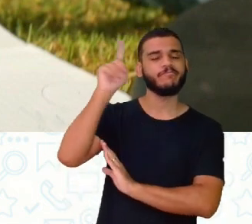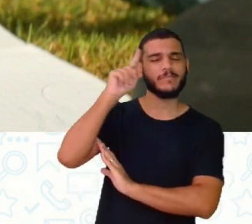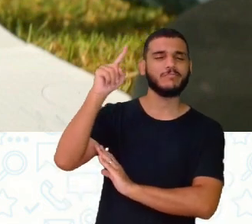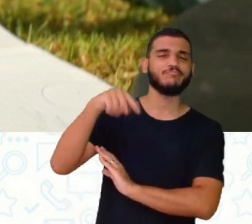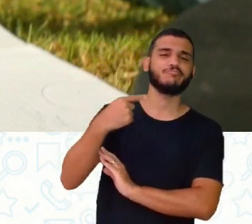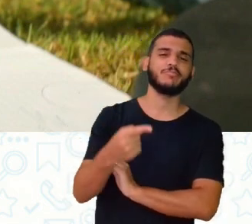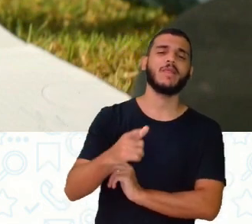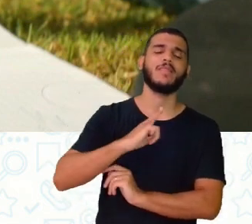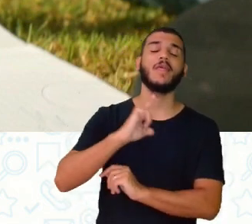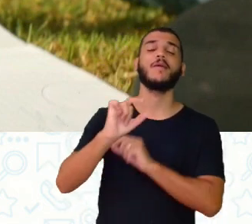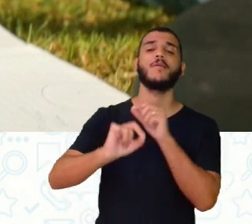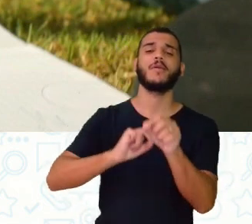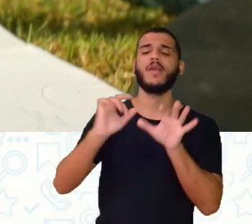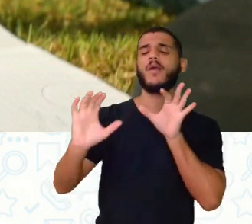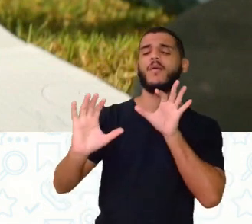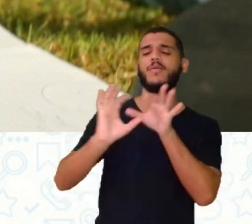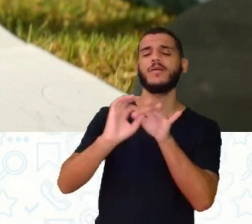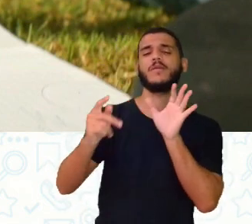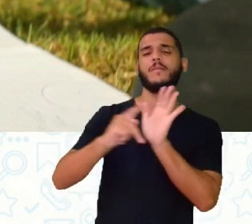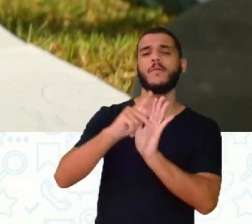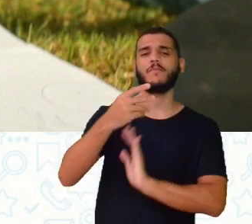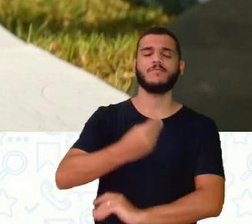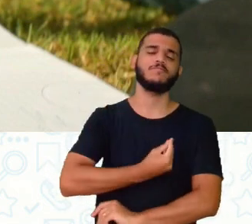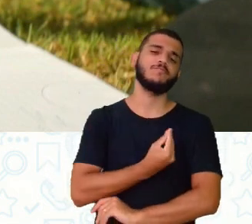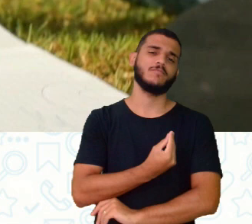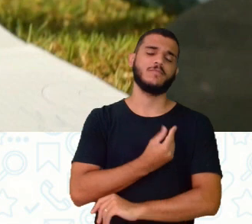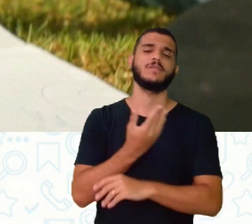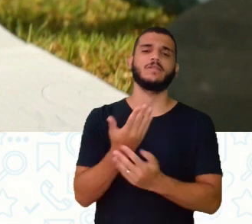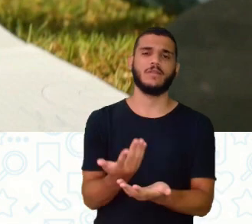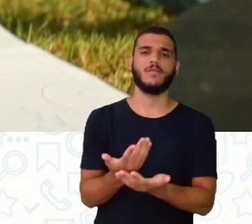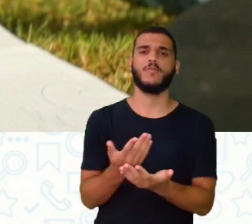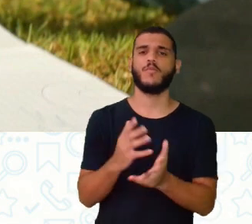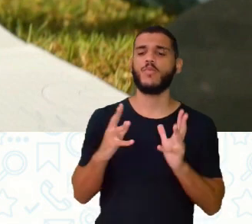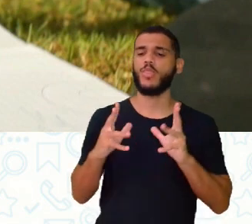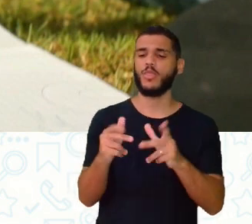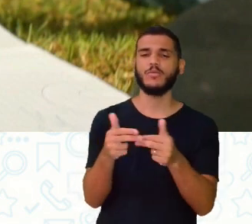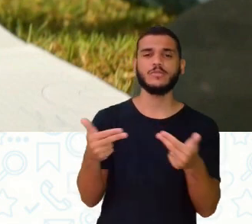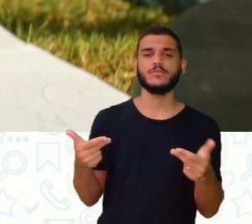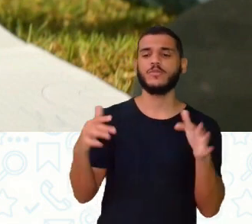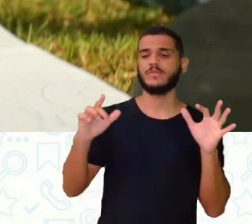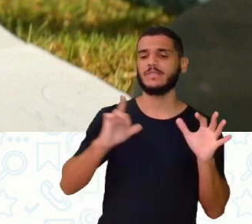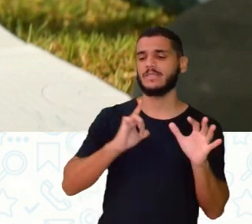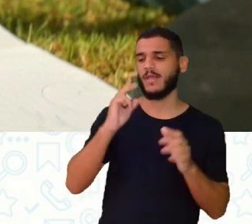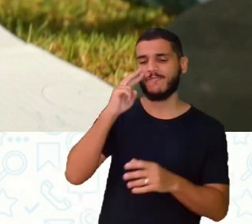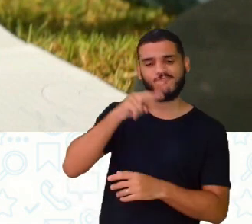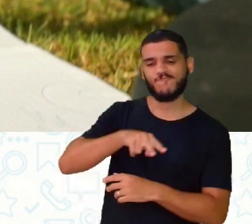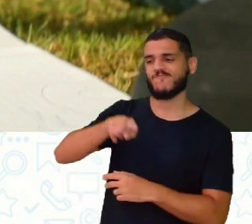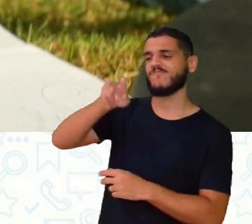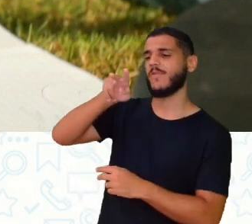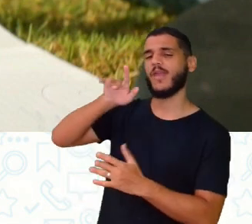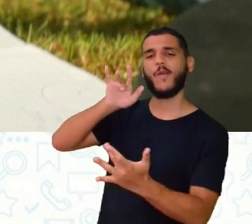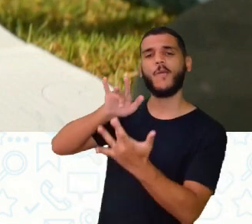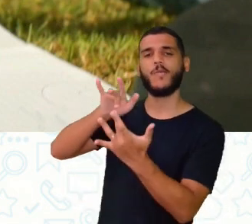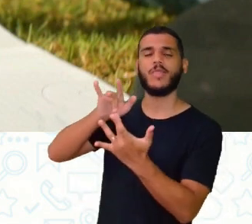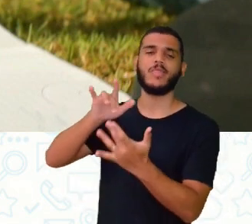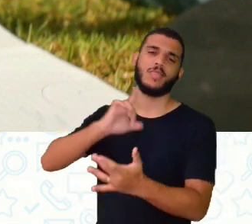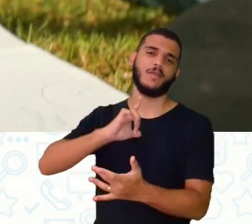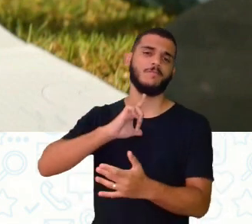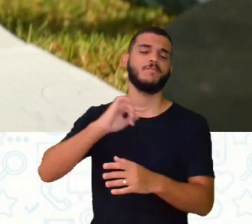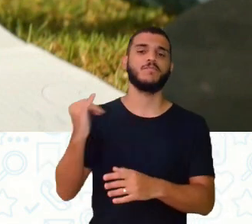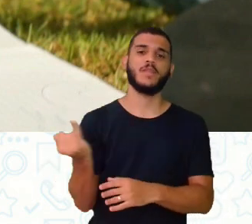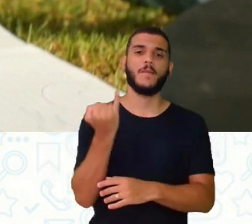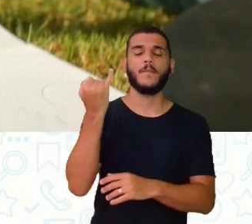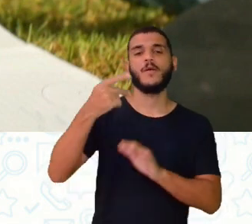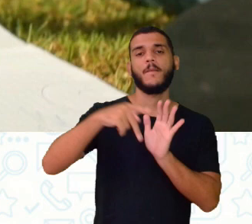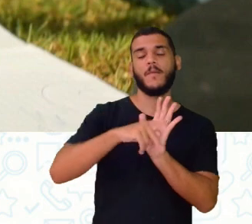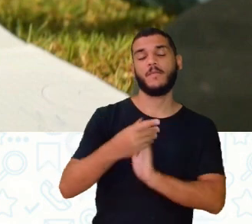tinha comunhão com a sua vida, não é? Com tudo que estava ao seu redor. E isso, minha gente, é muito importante na